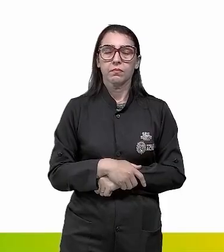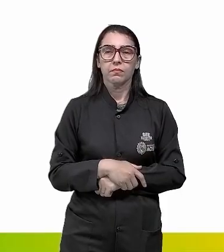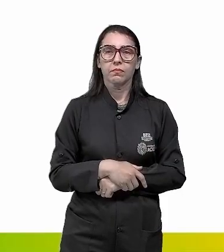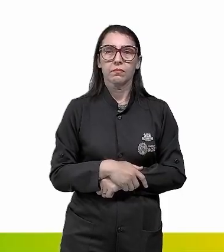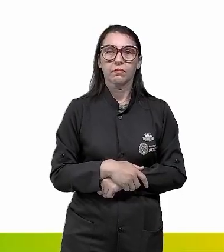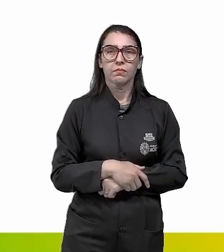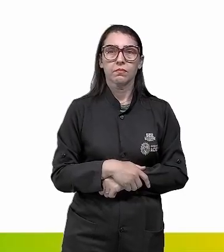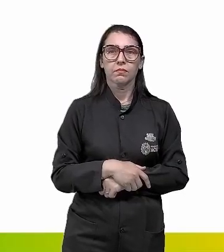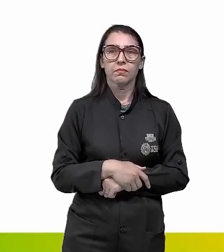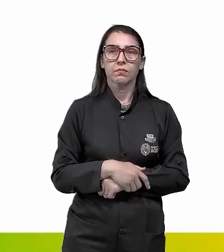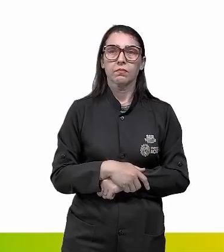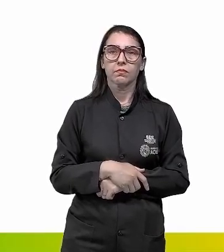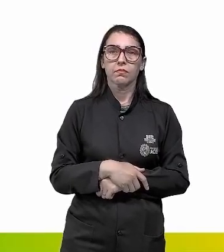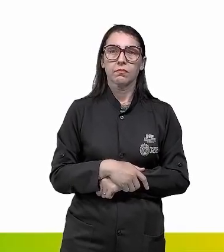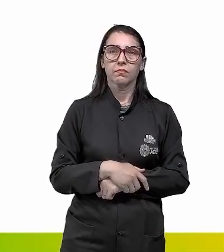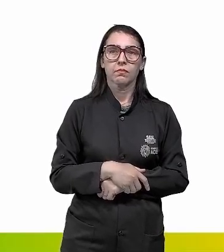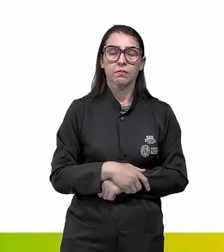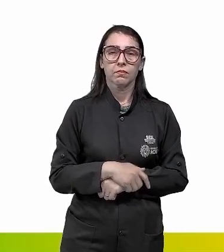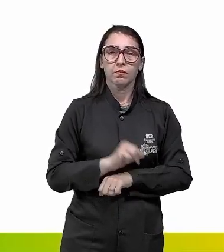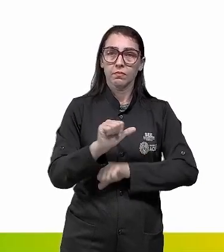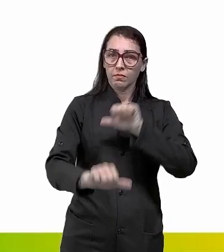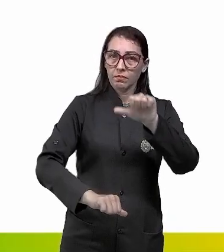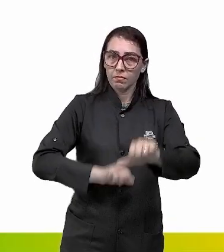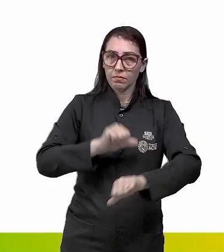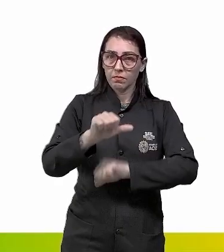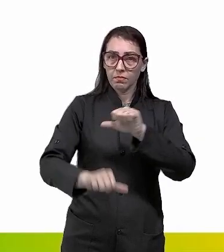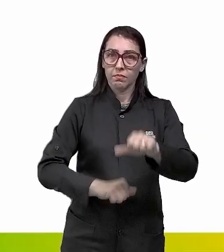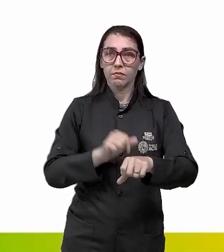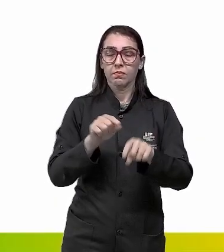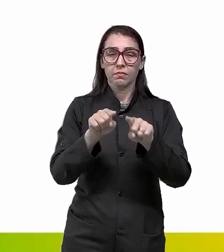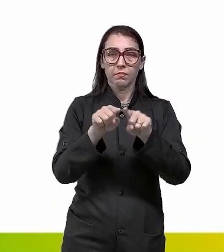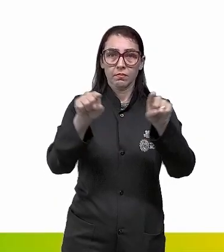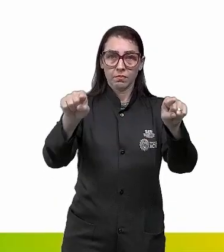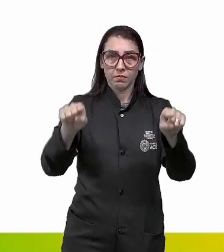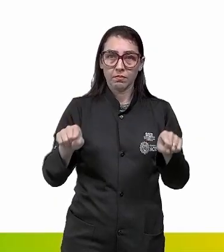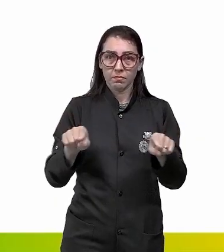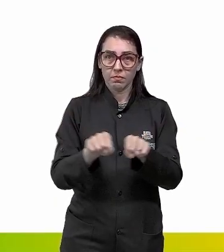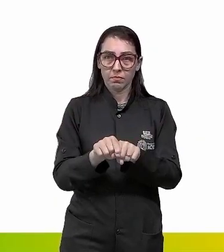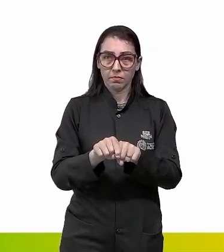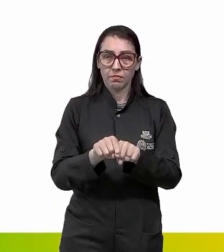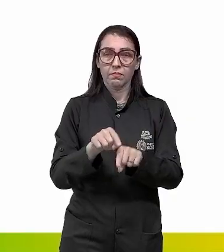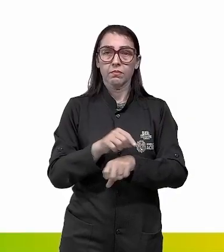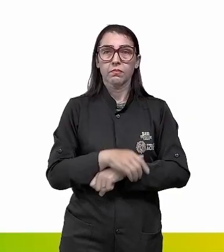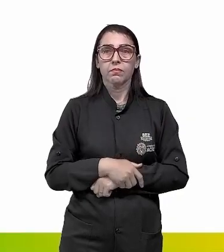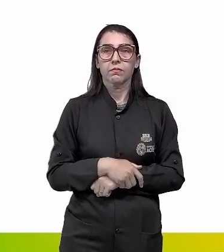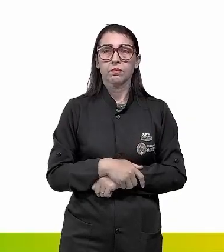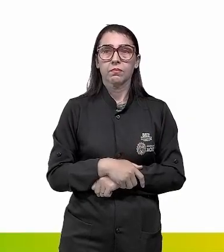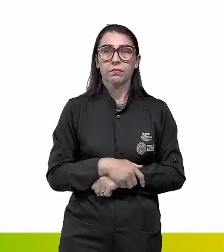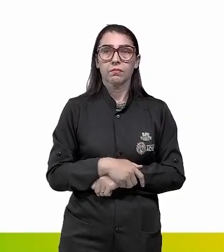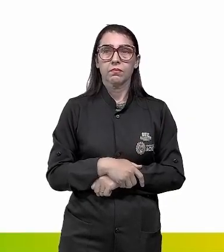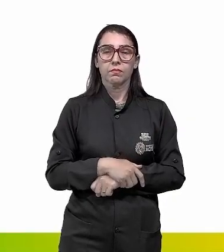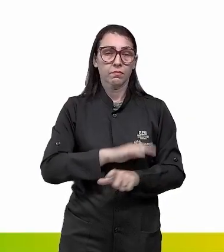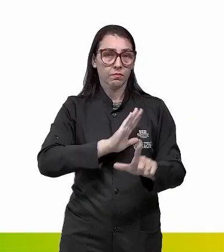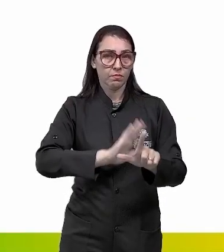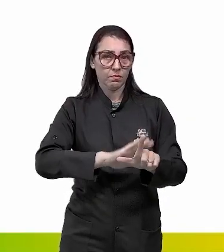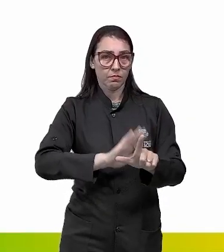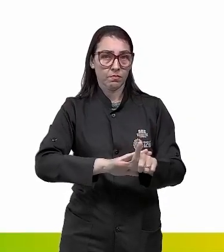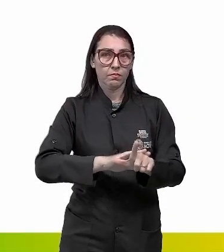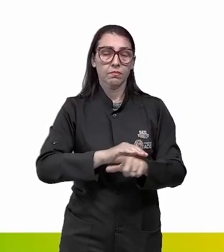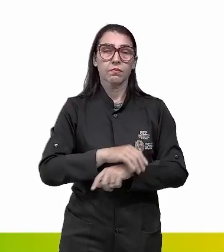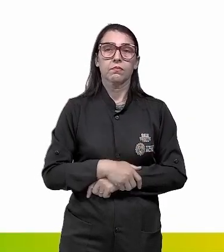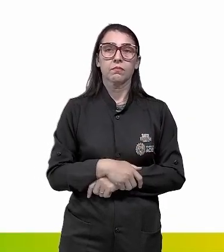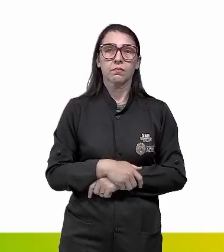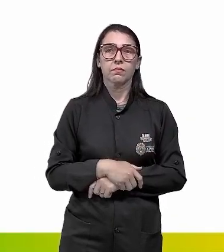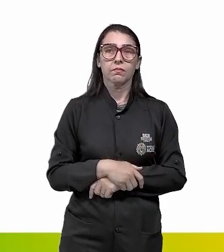E esse quadrado de lado 4 vai se transformar num novo quadrado, cujos lados